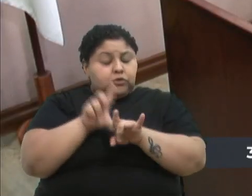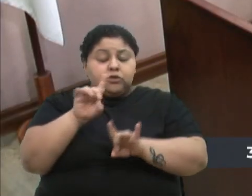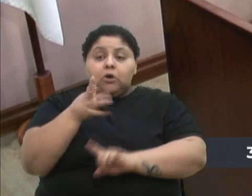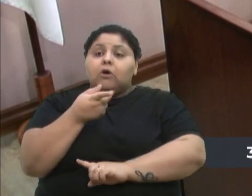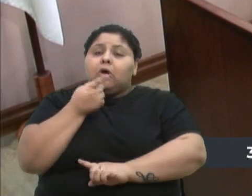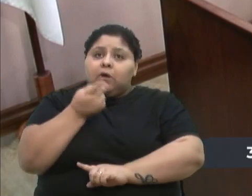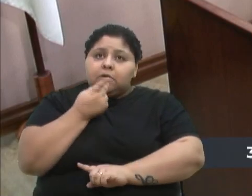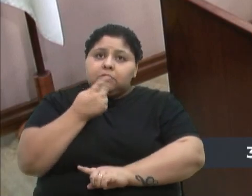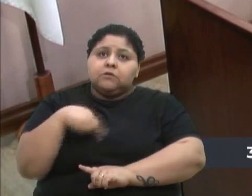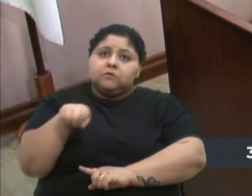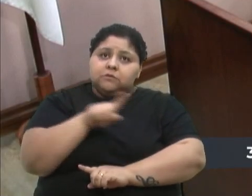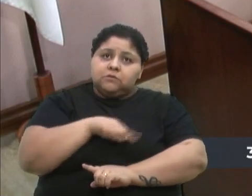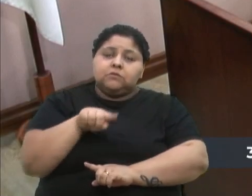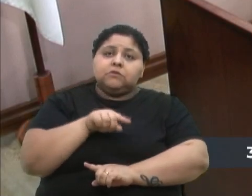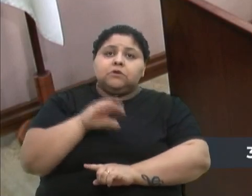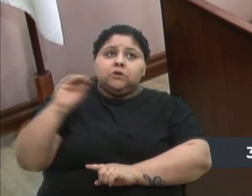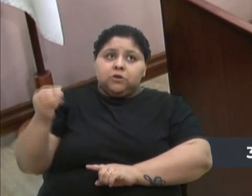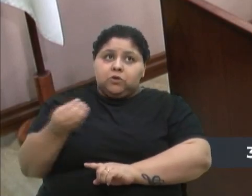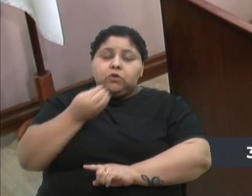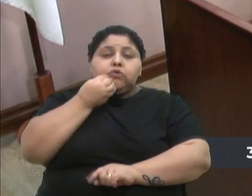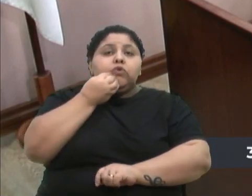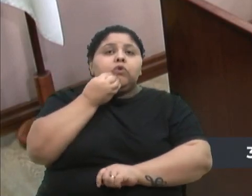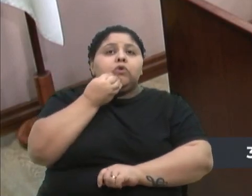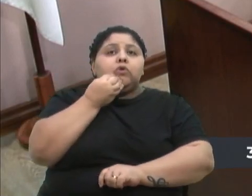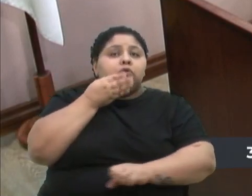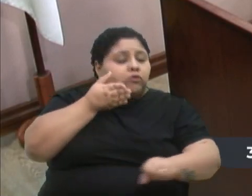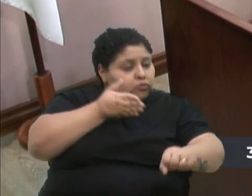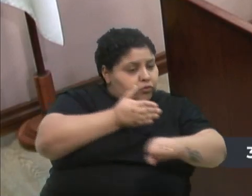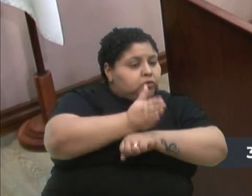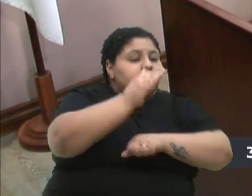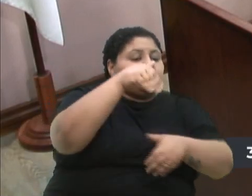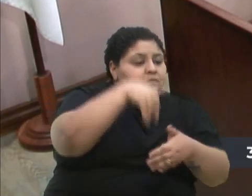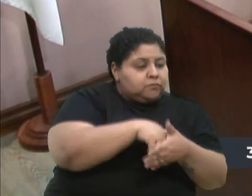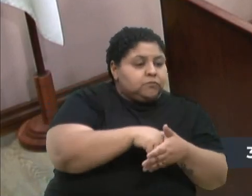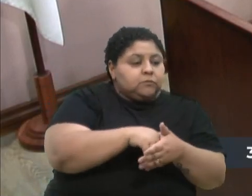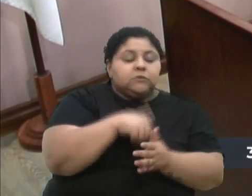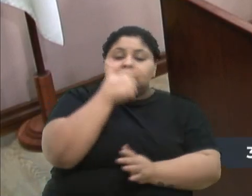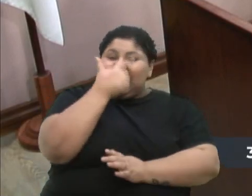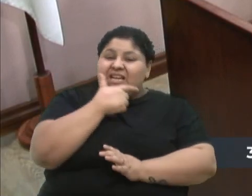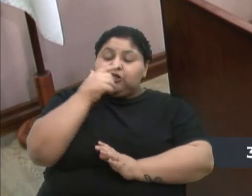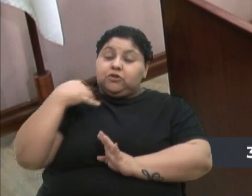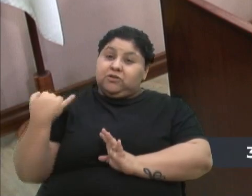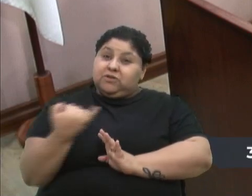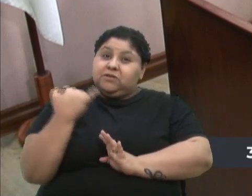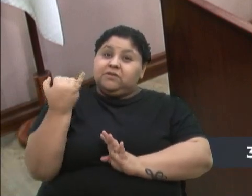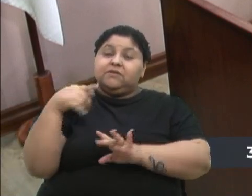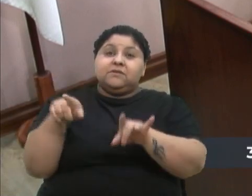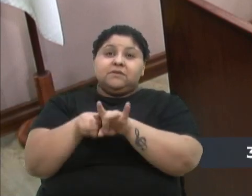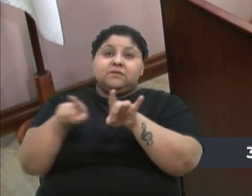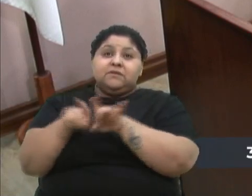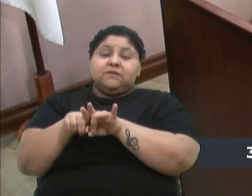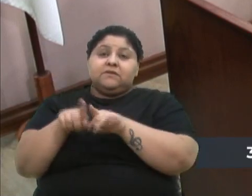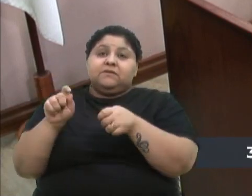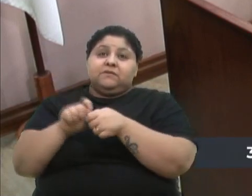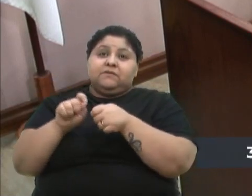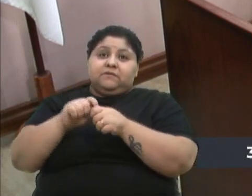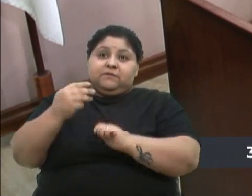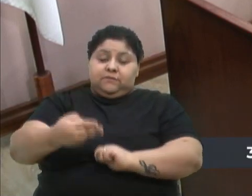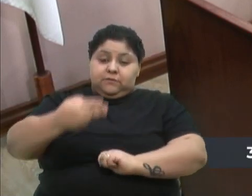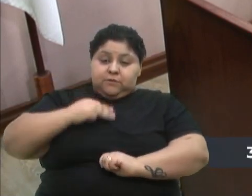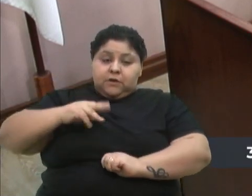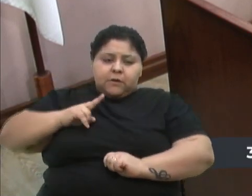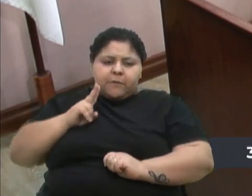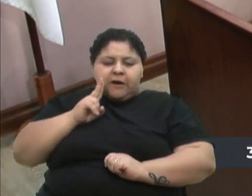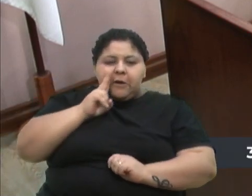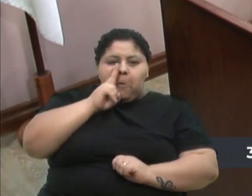nós somos, obviamente, a favor, eu sou a favor, a gente vota. E acho importantíssimo, inclusive, que a gente faça uma moção para reforçar o